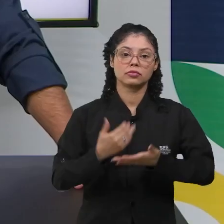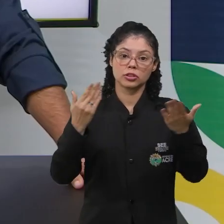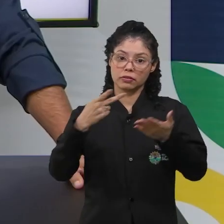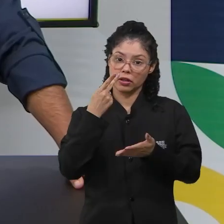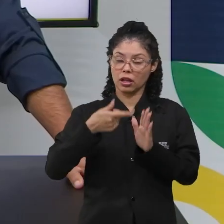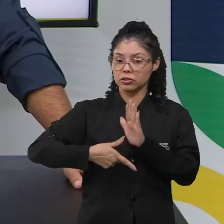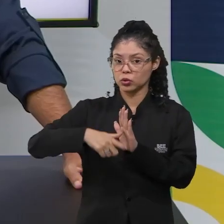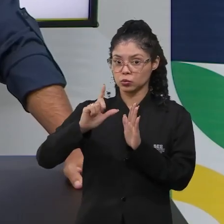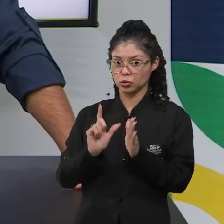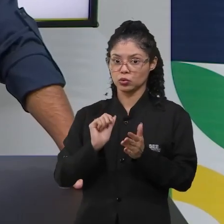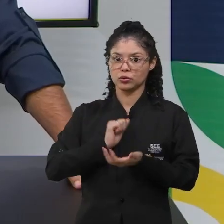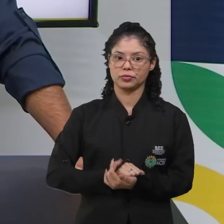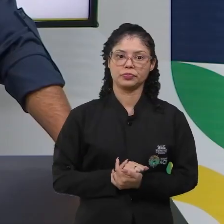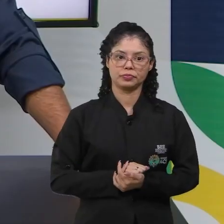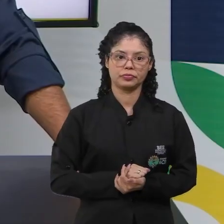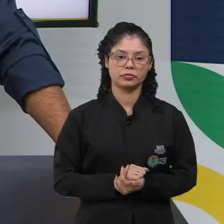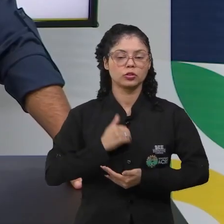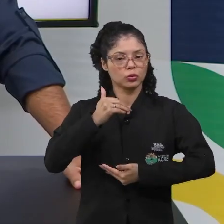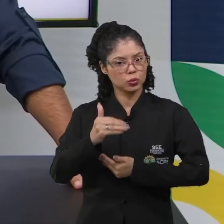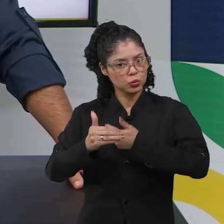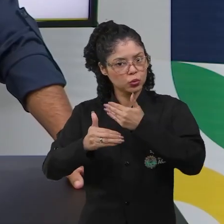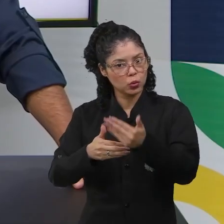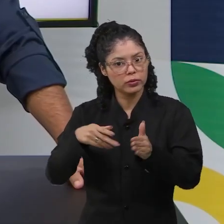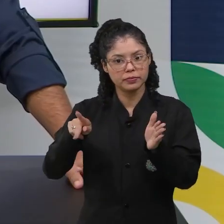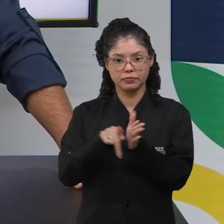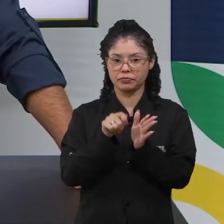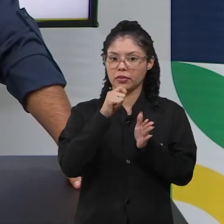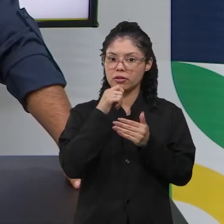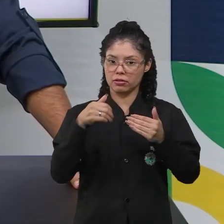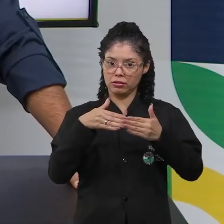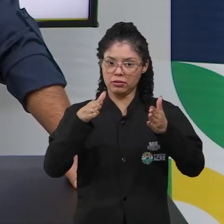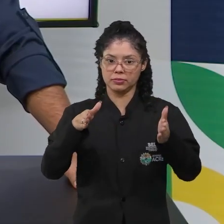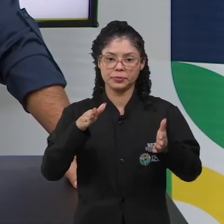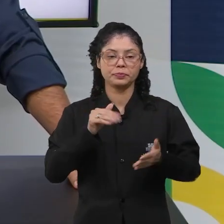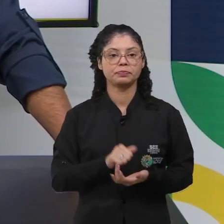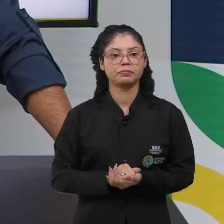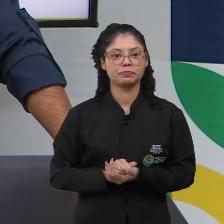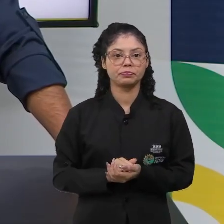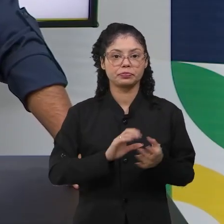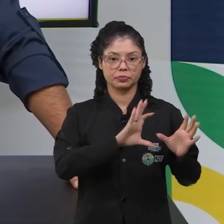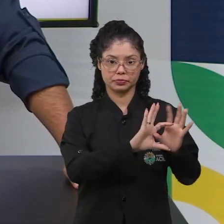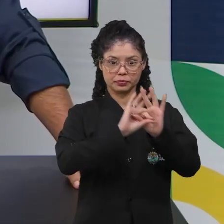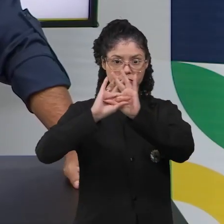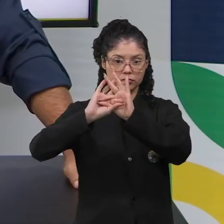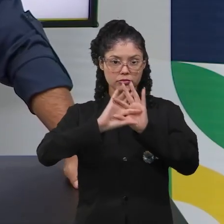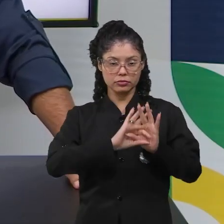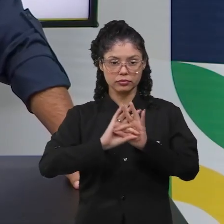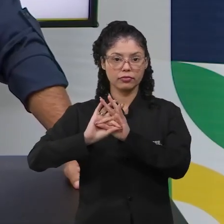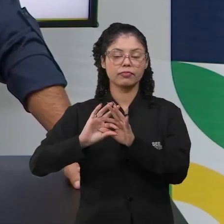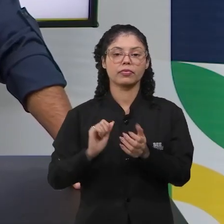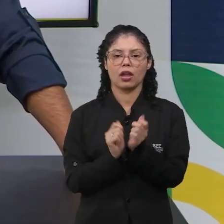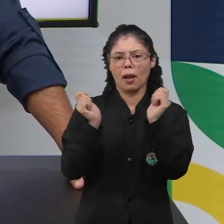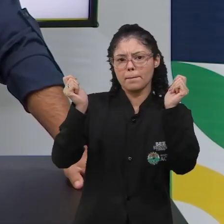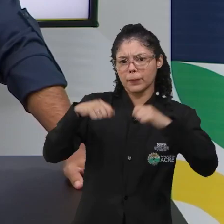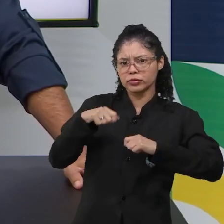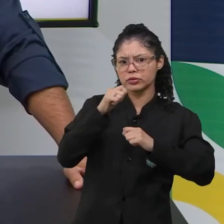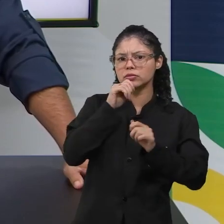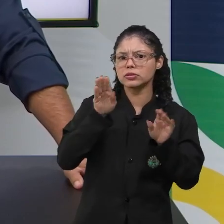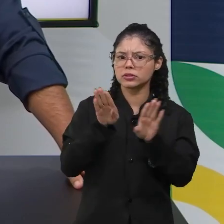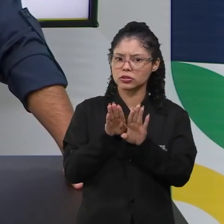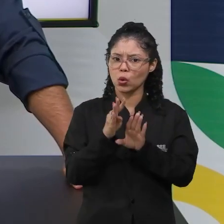mencionei anteriormente. Durante a abertura das Olimpíadas, a gente tem a oportunidade